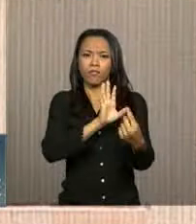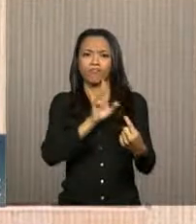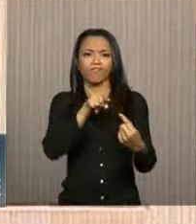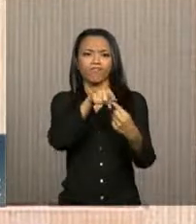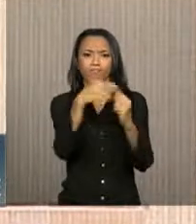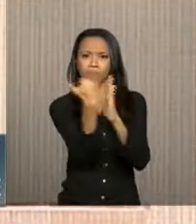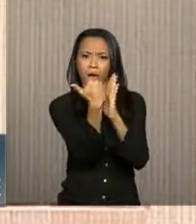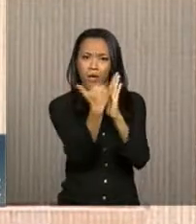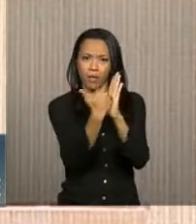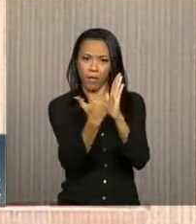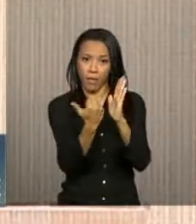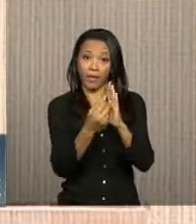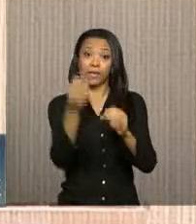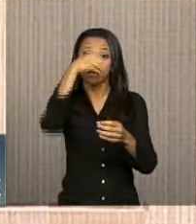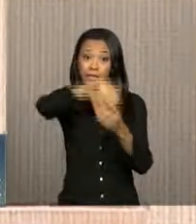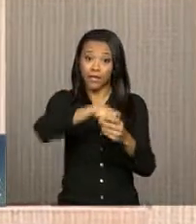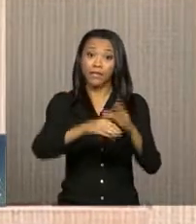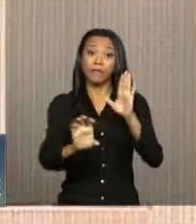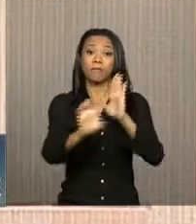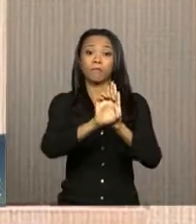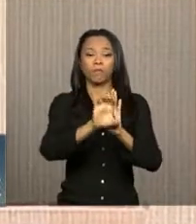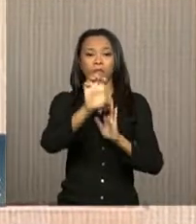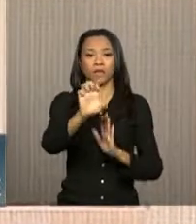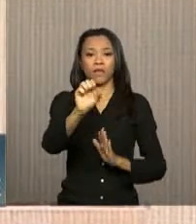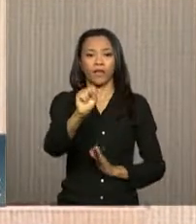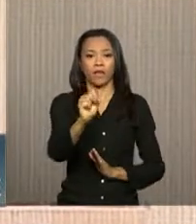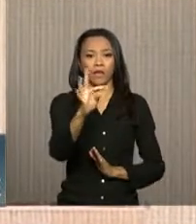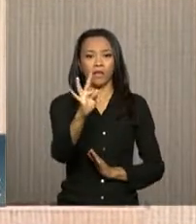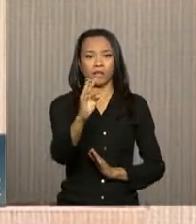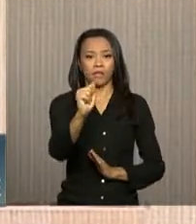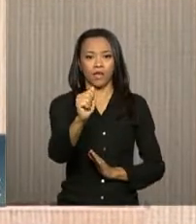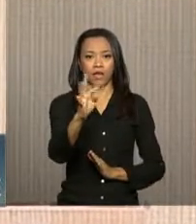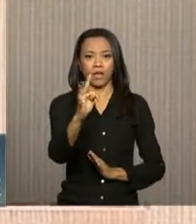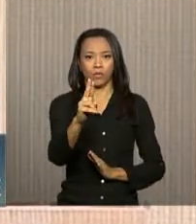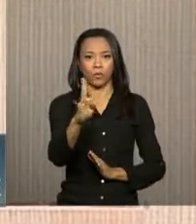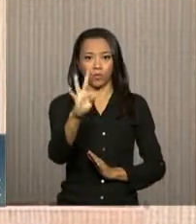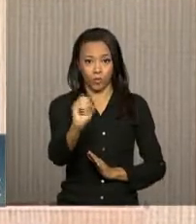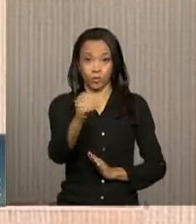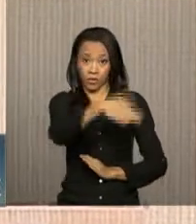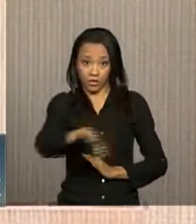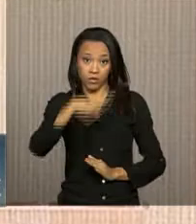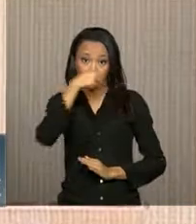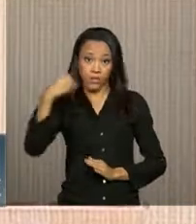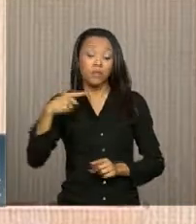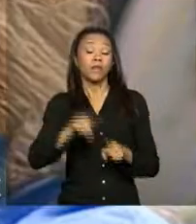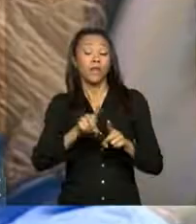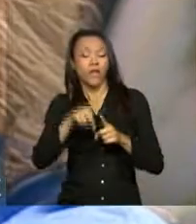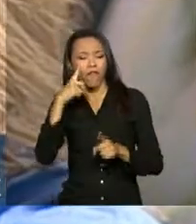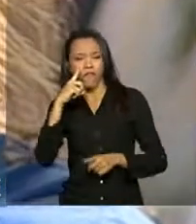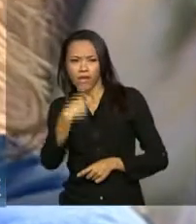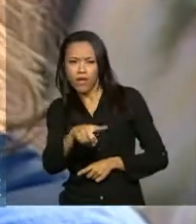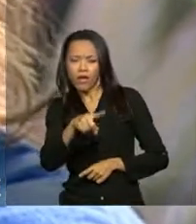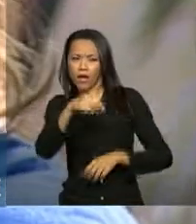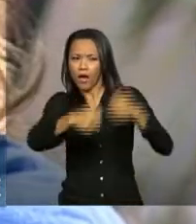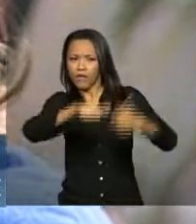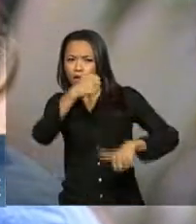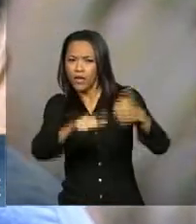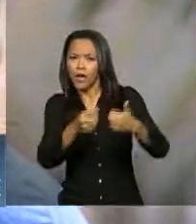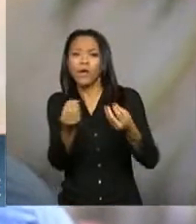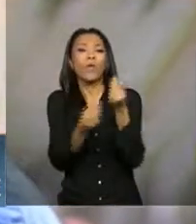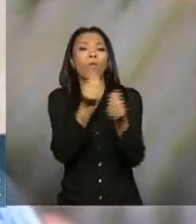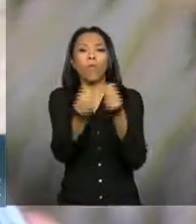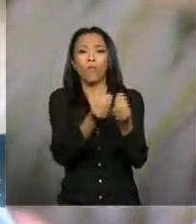conforme dispõe o estatuto da criança e do adolescente bem como acompanhar e avaliar a sua execução